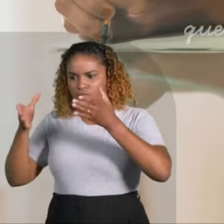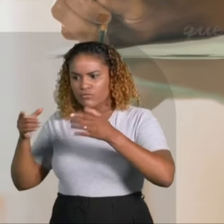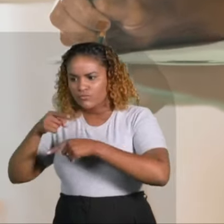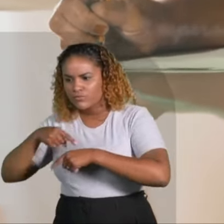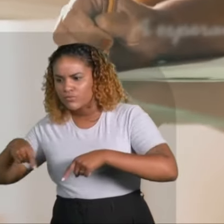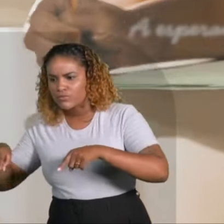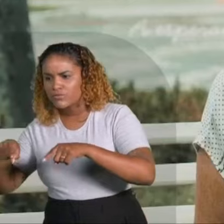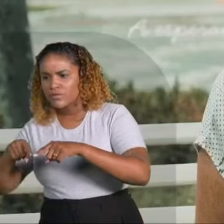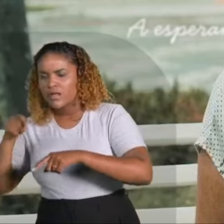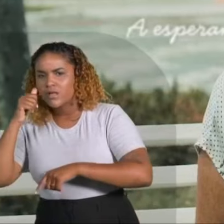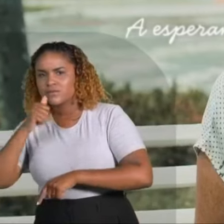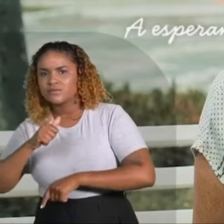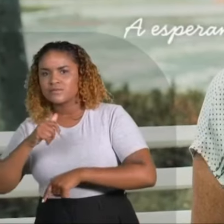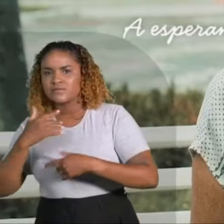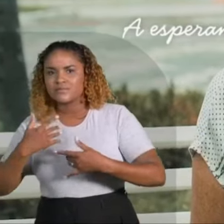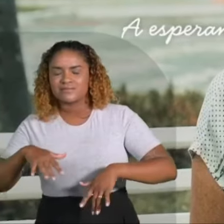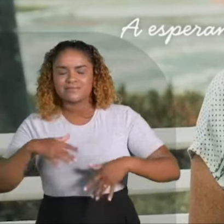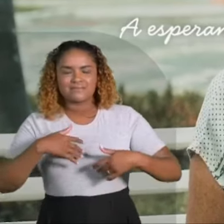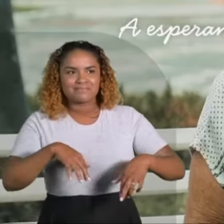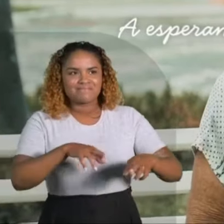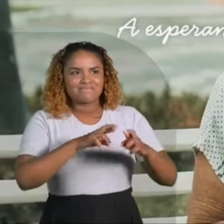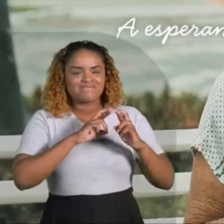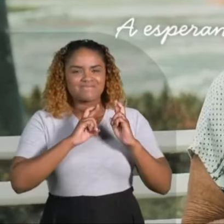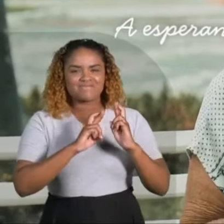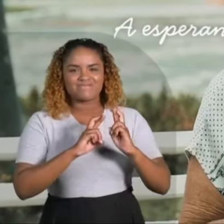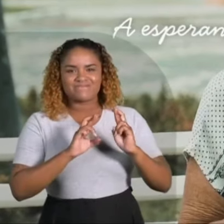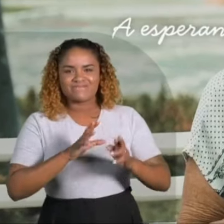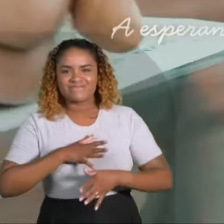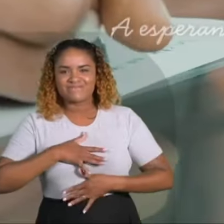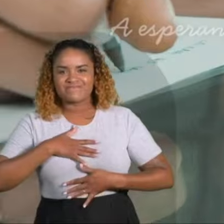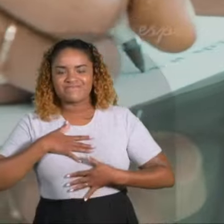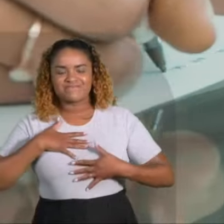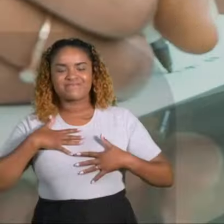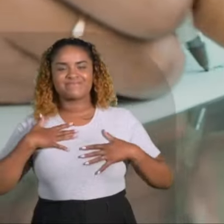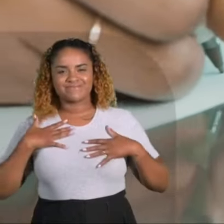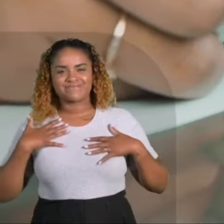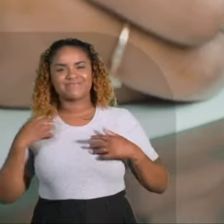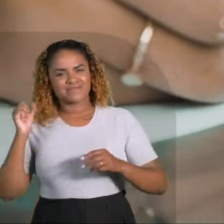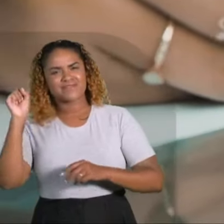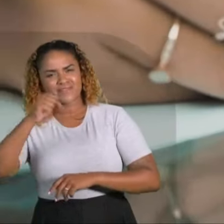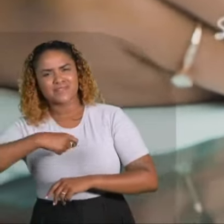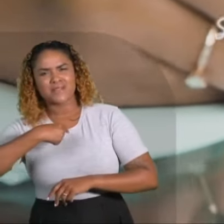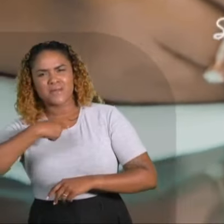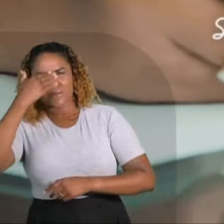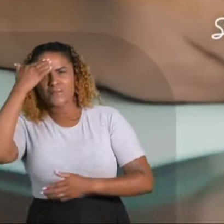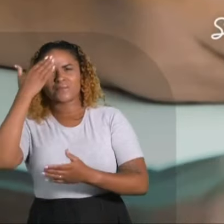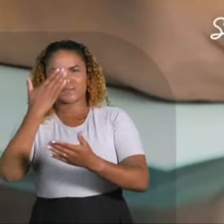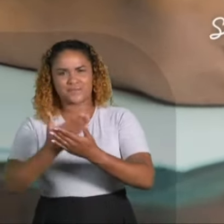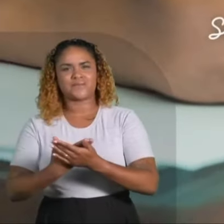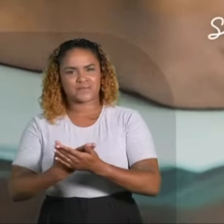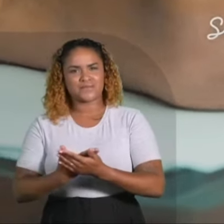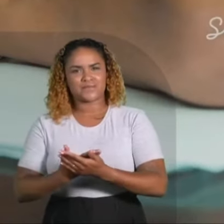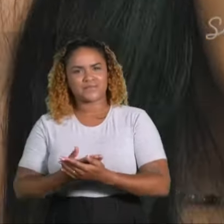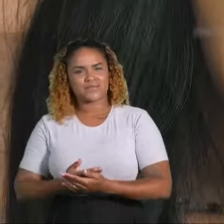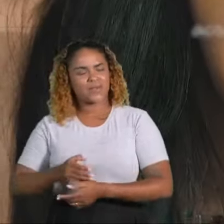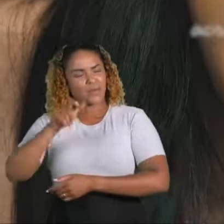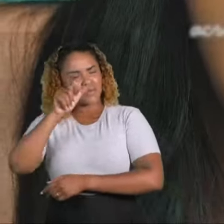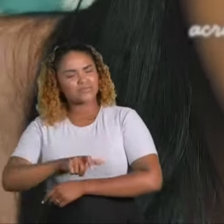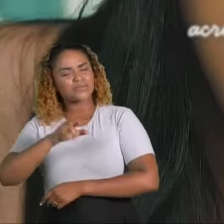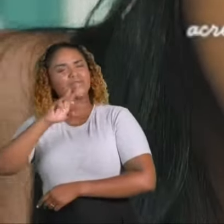mulheres, a esperança nasceu de novo no meu peito. Sim, eu acredito,